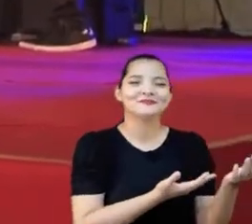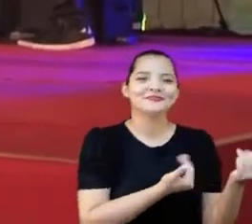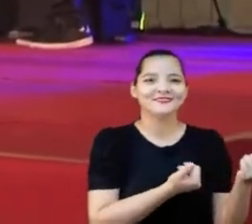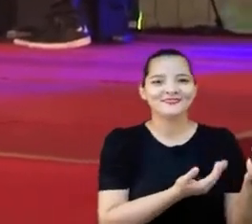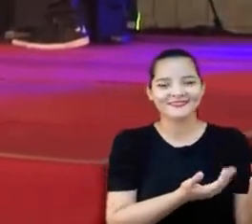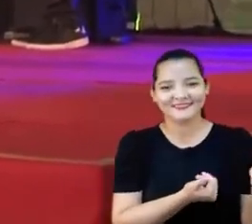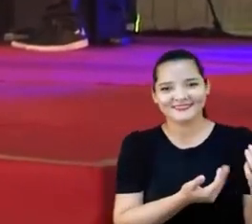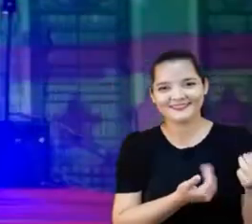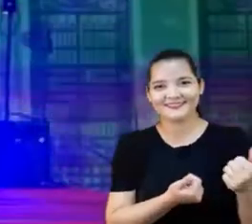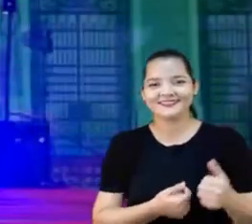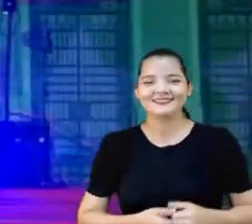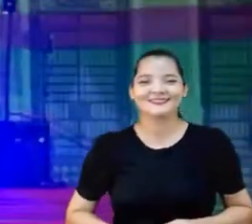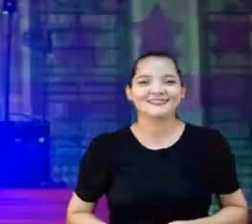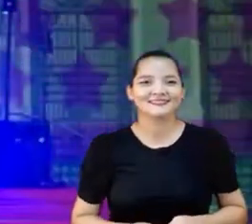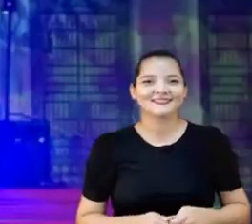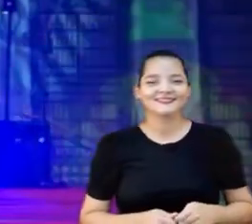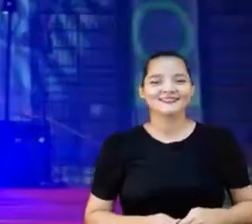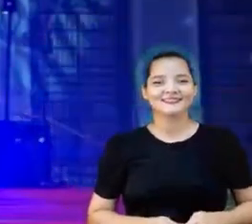rejuvenescer.